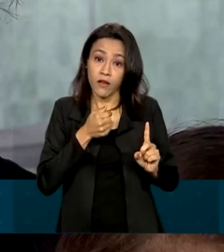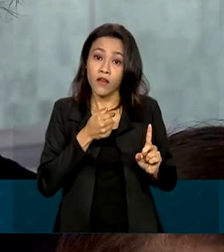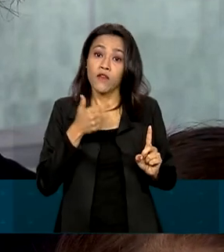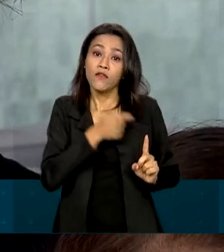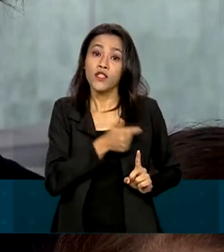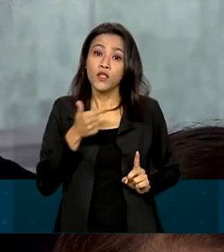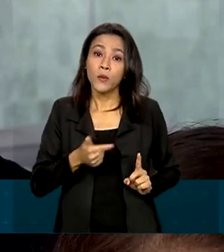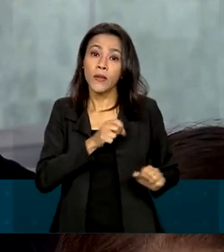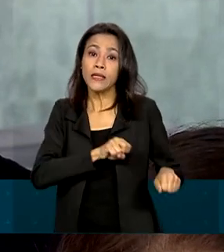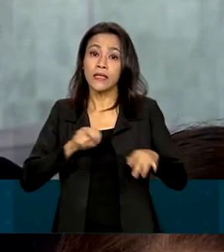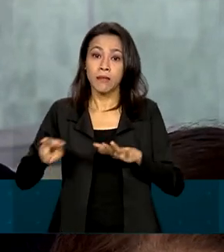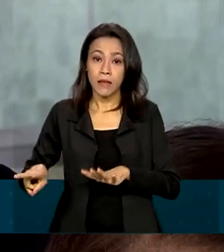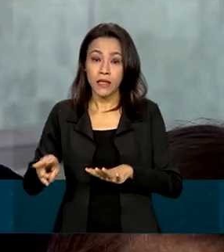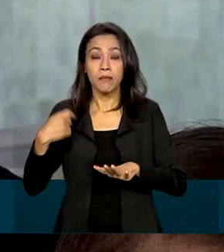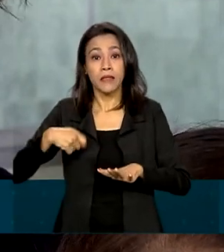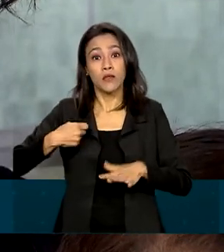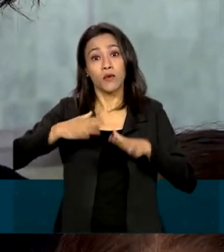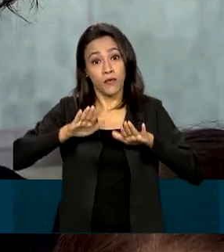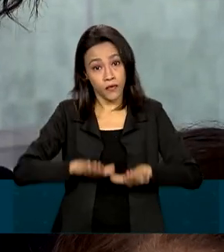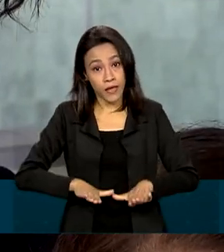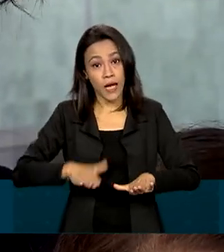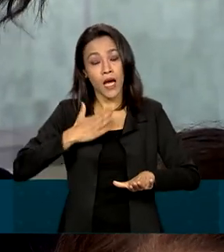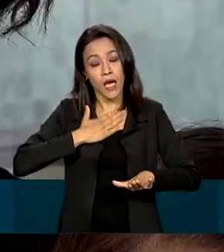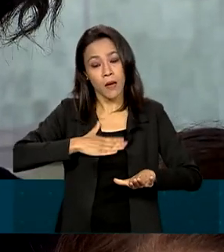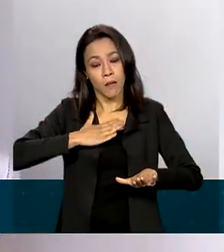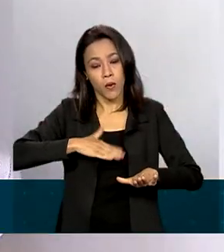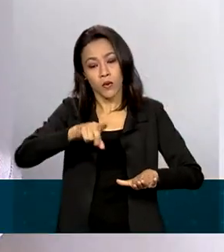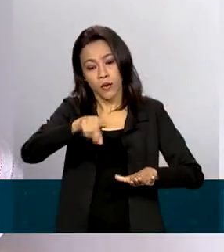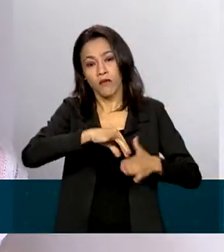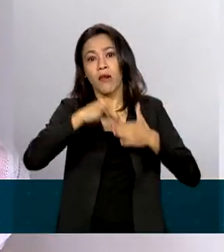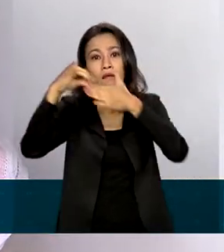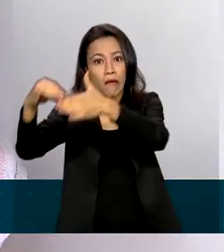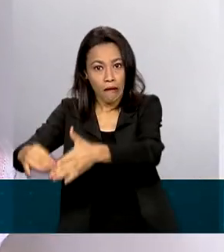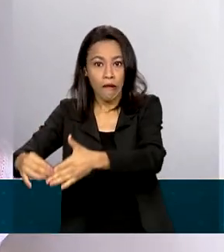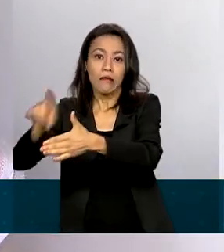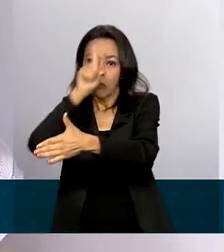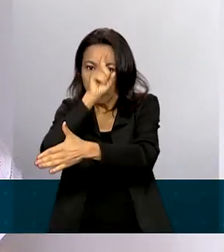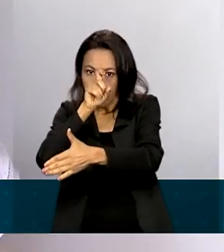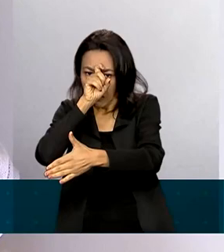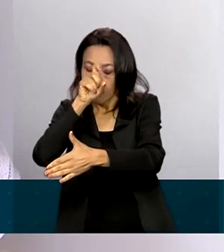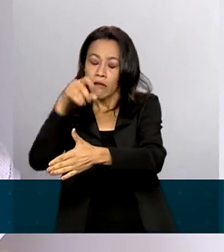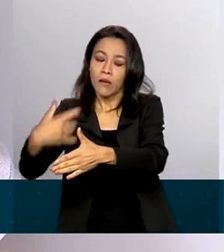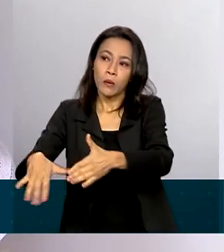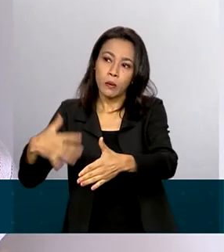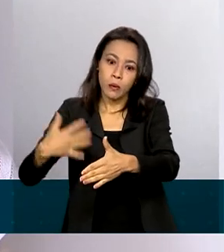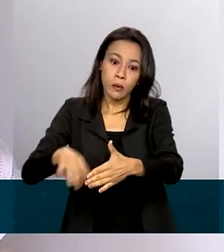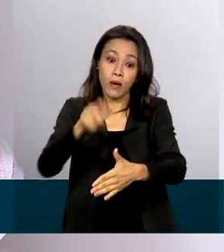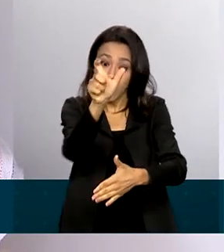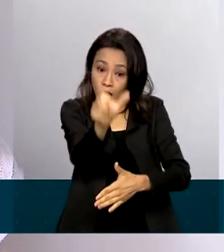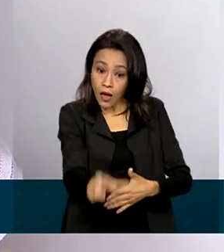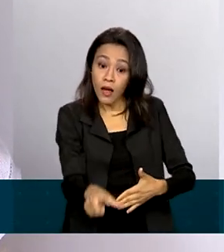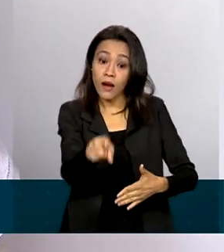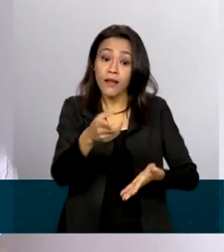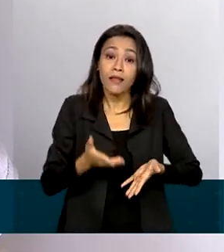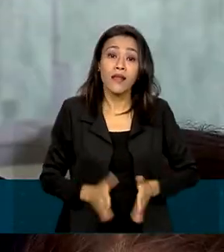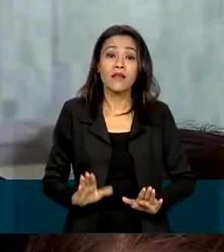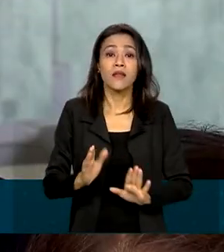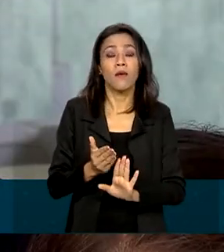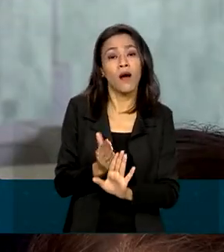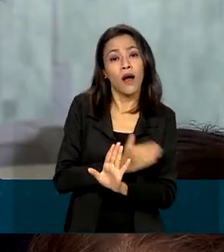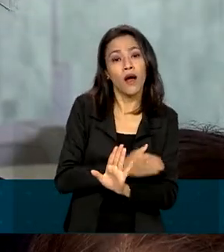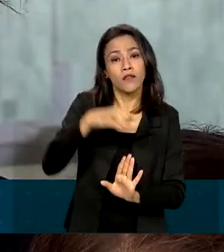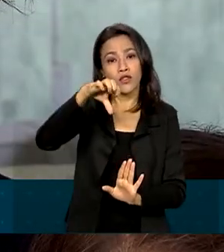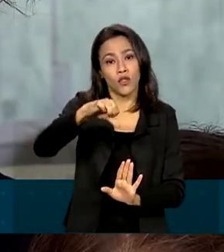ela precisou ficar em repouso absoluto. Foi internada e, mesmo com todos os cuidados, a menina Sofia nasceu prematura,